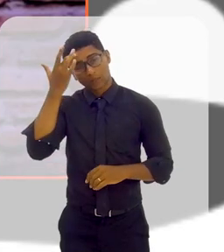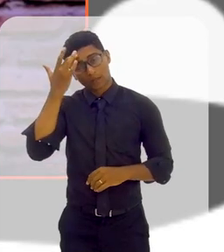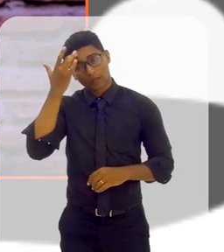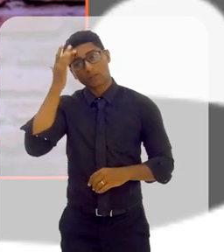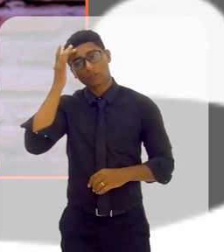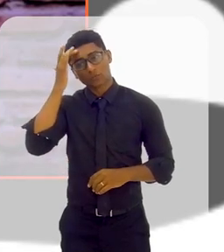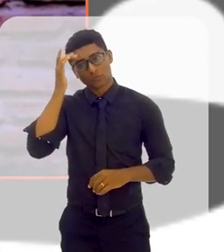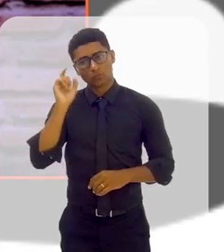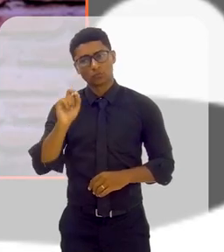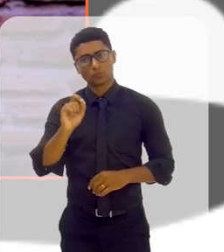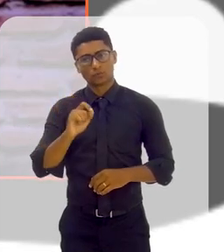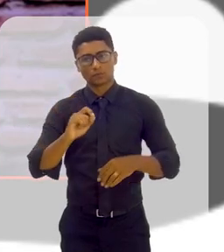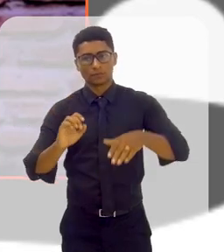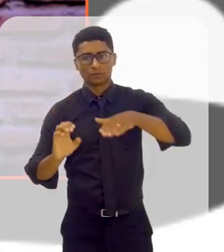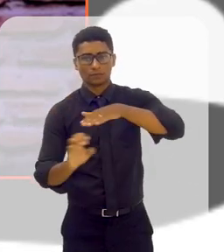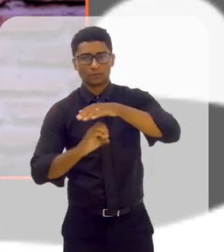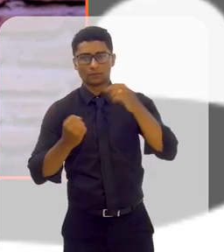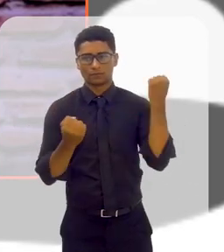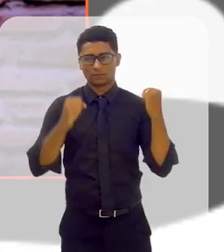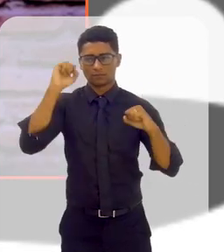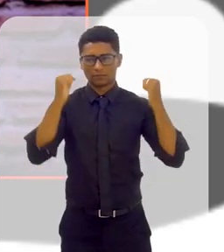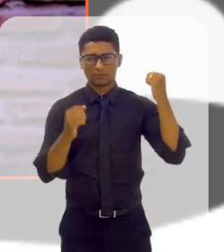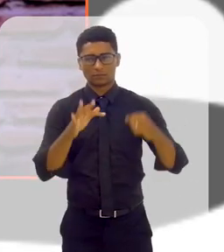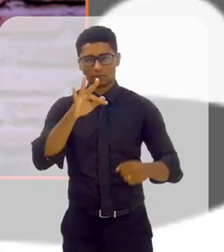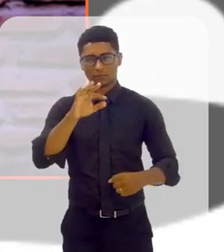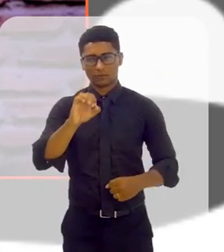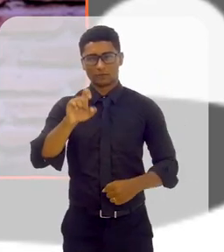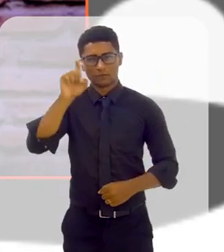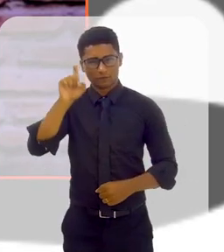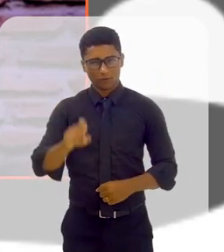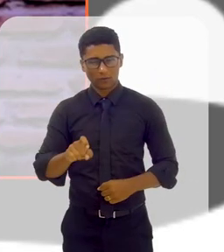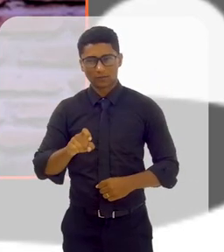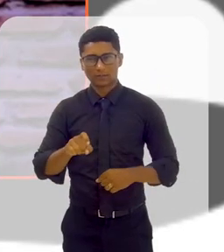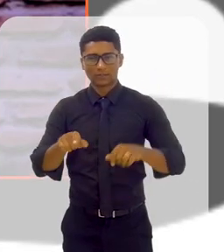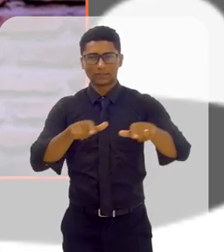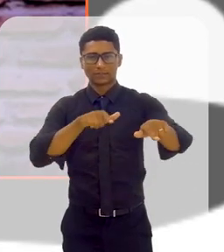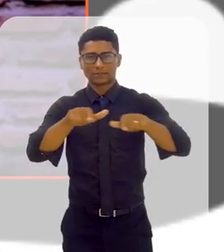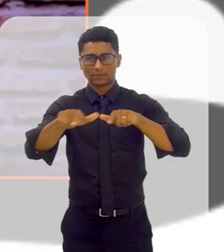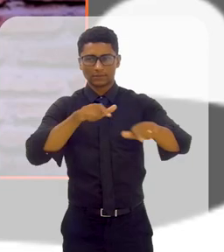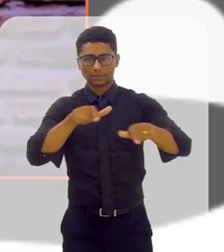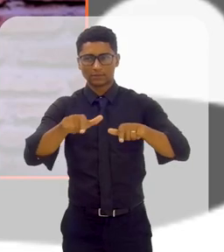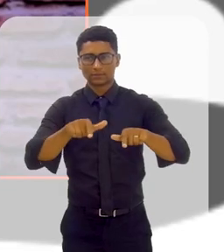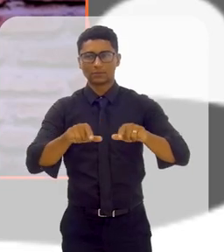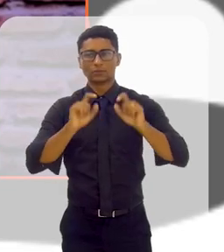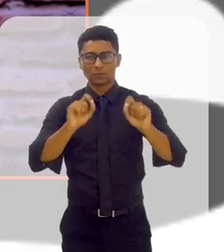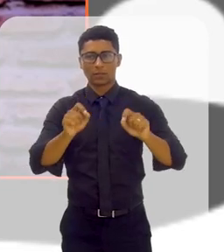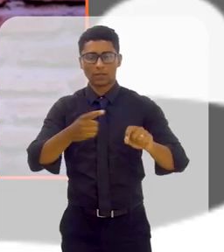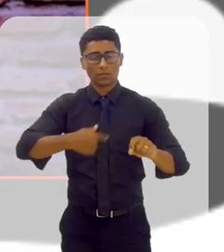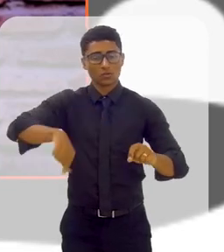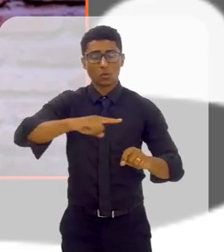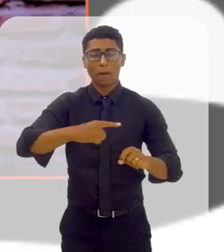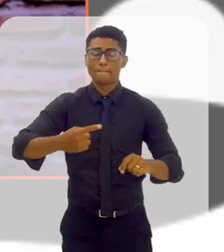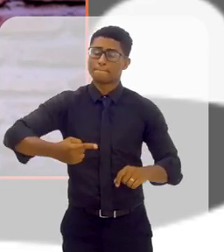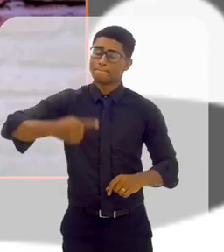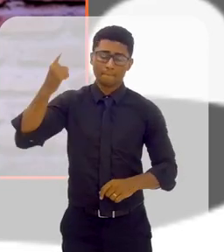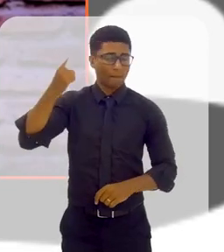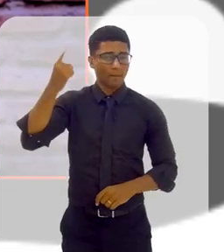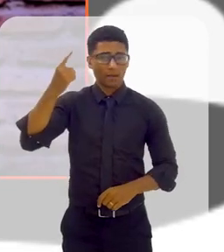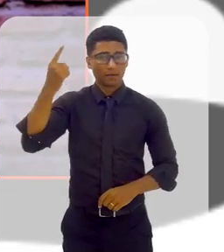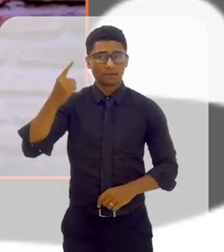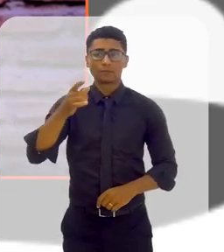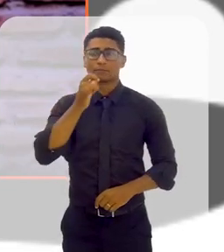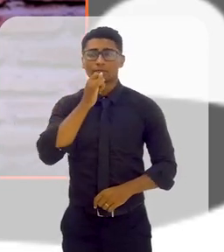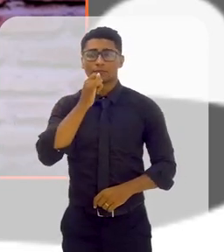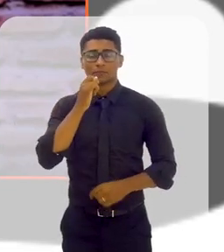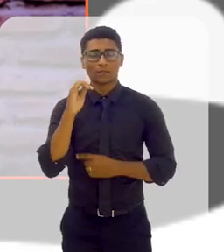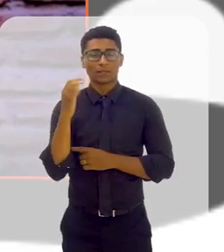Essência a Fox ela trabalha muito com a Vanguarda nós estamos muito na frente por exemplo a